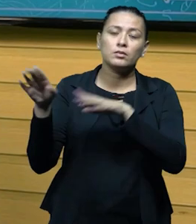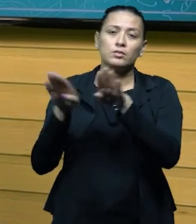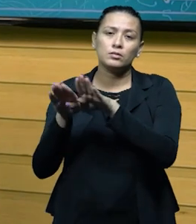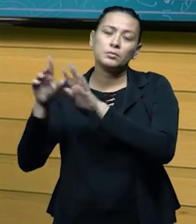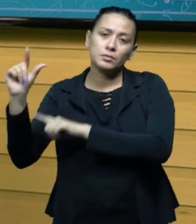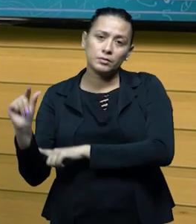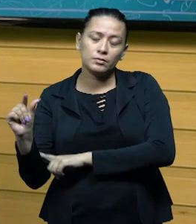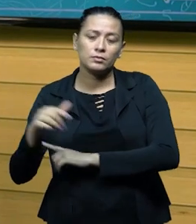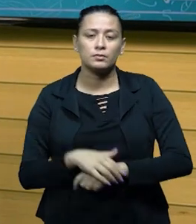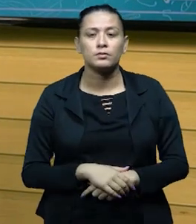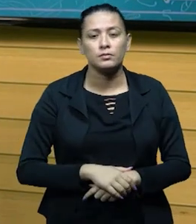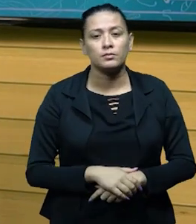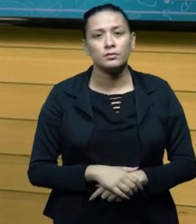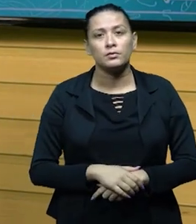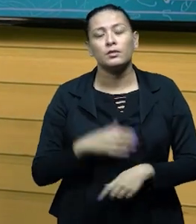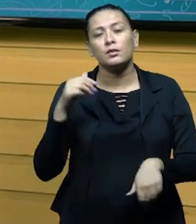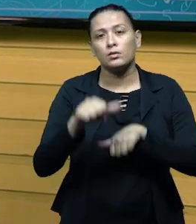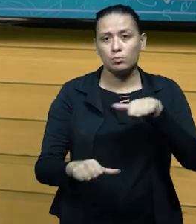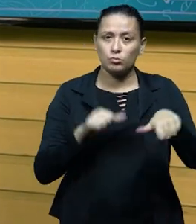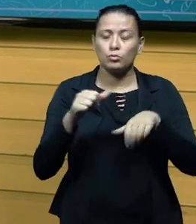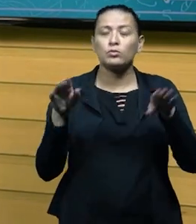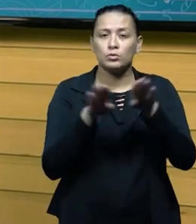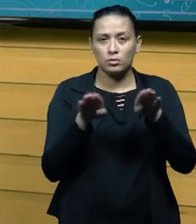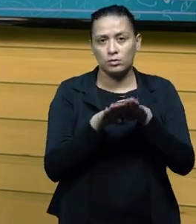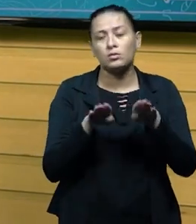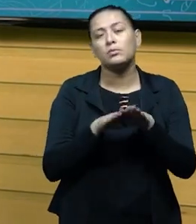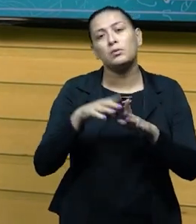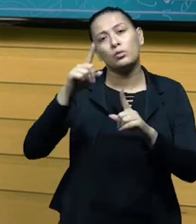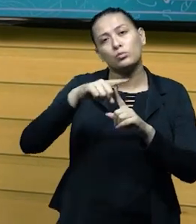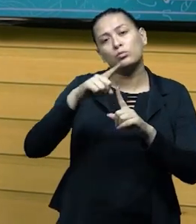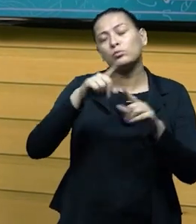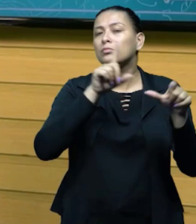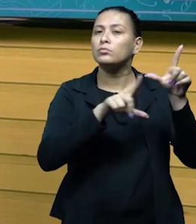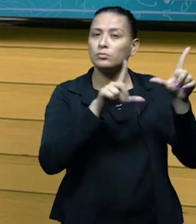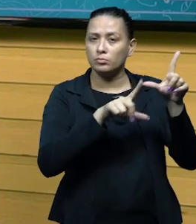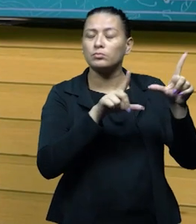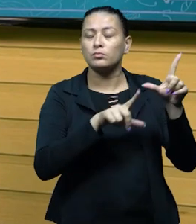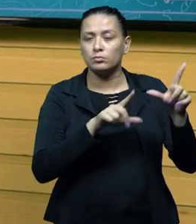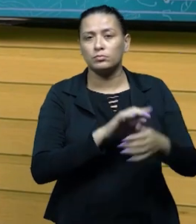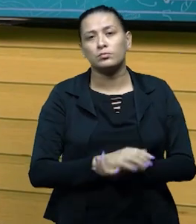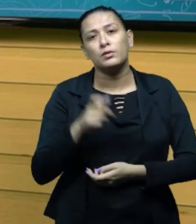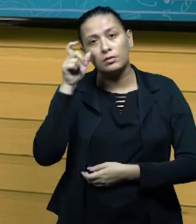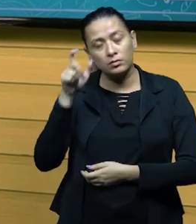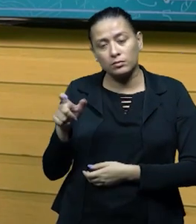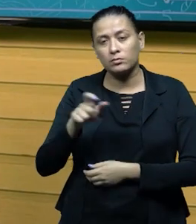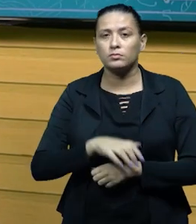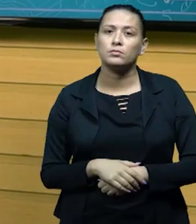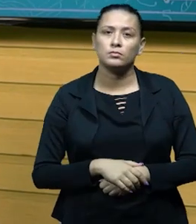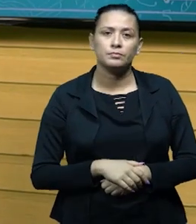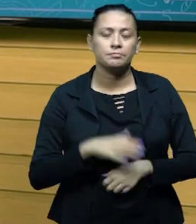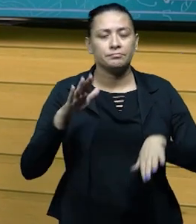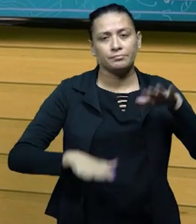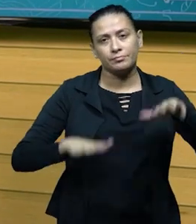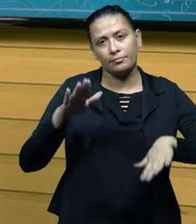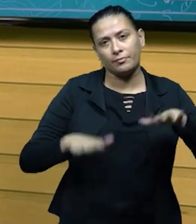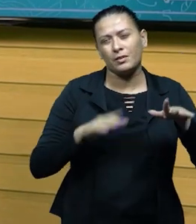e pequenas e também você muda o estilo da fonte tá da letra é interessante você fazer isso talvez